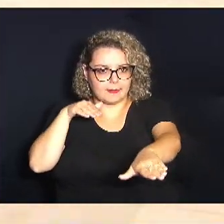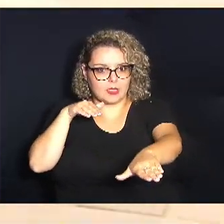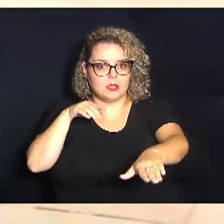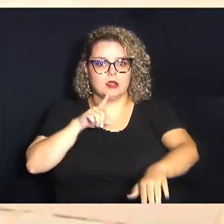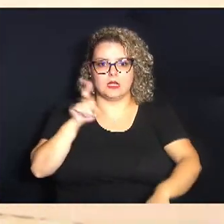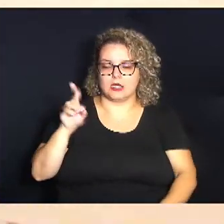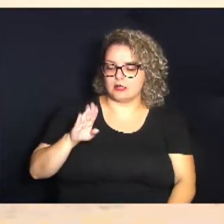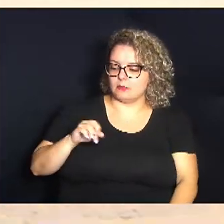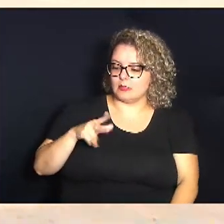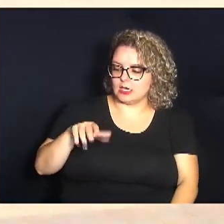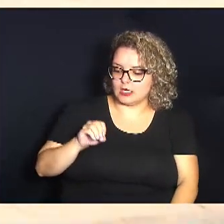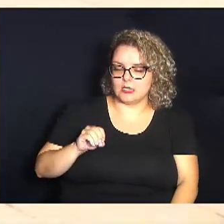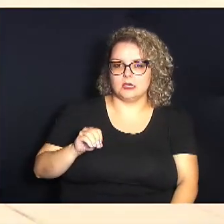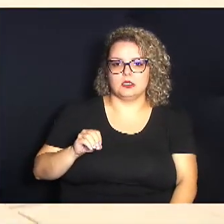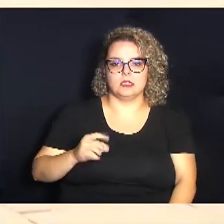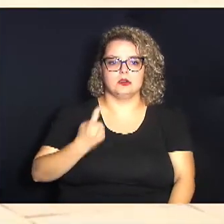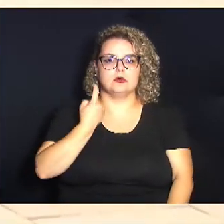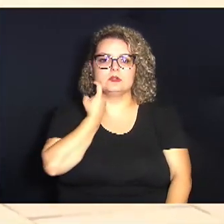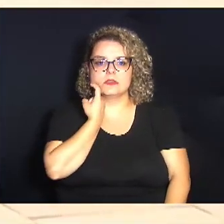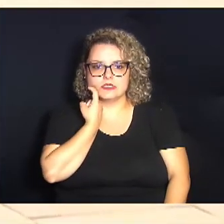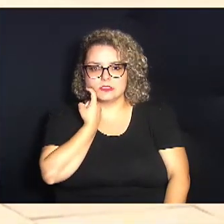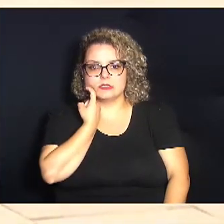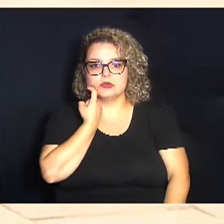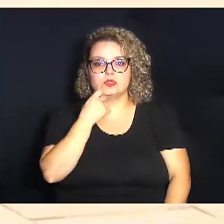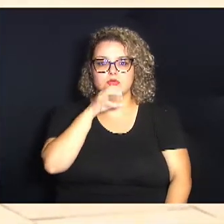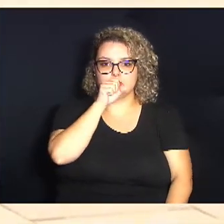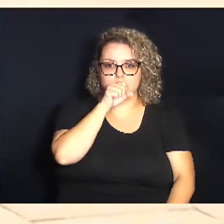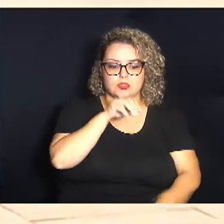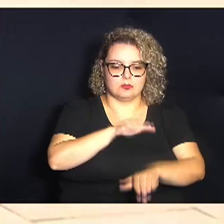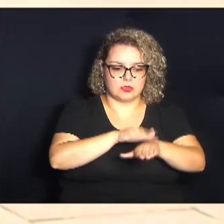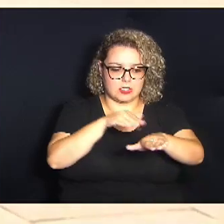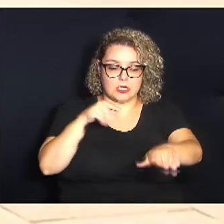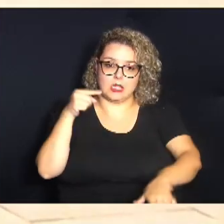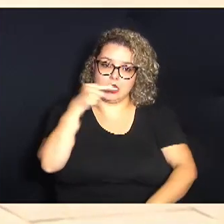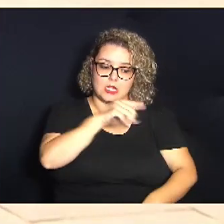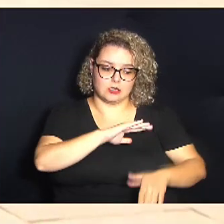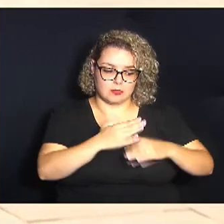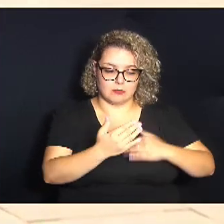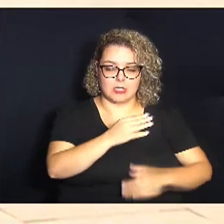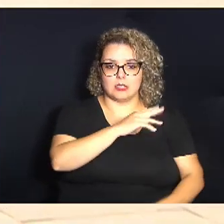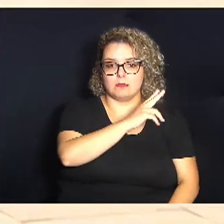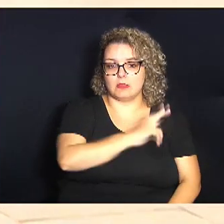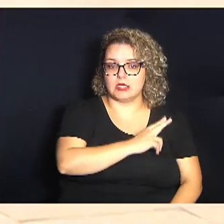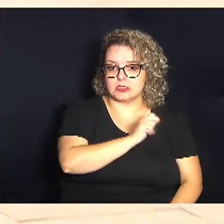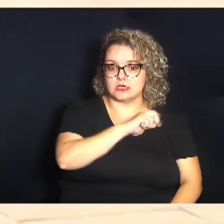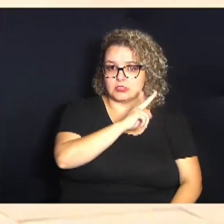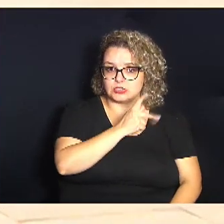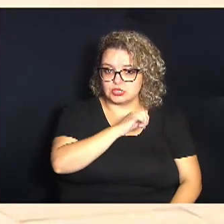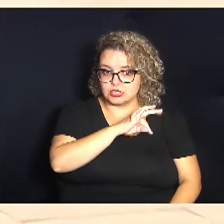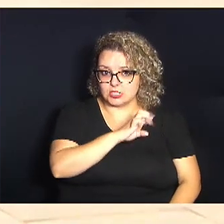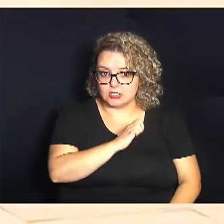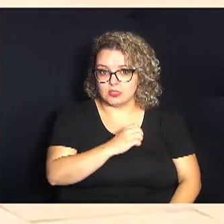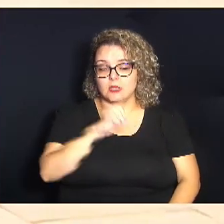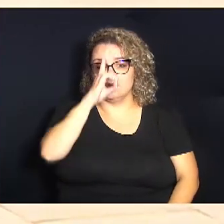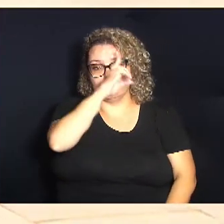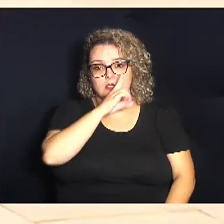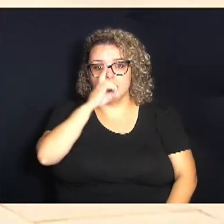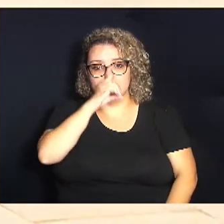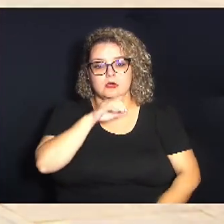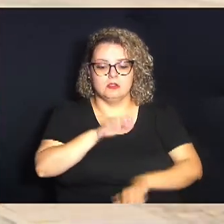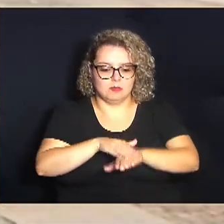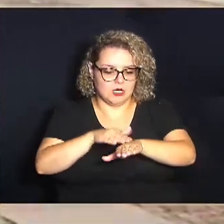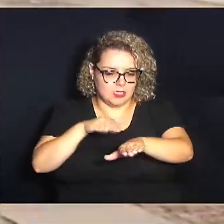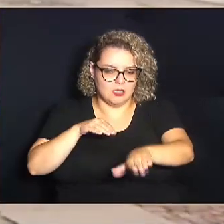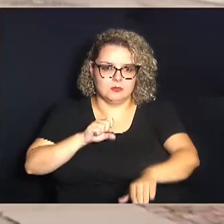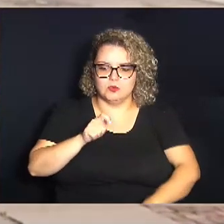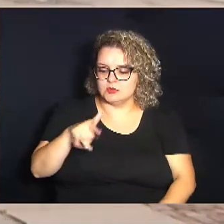Geraldo na sexta-feira. No sábado, a carreata foi no Padre Anchieta. Domingo, tivemos carreata de Natal no Jardim São Marcos.